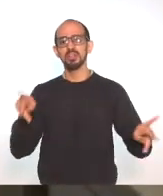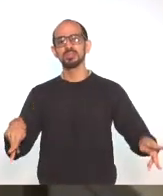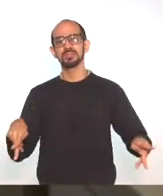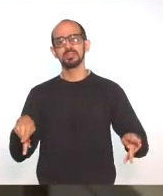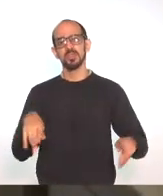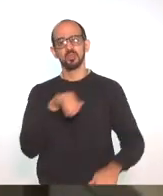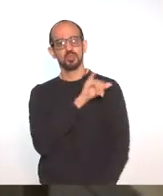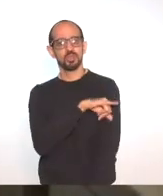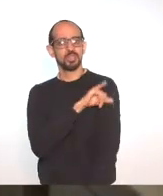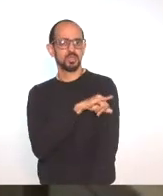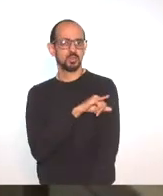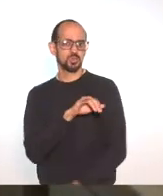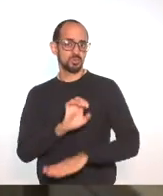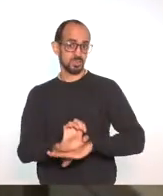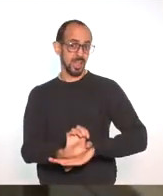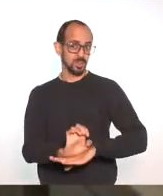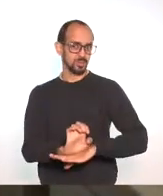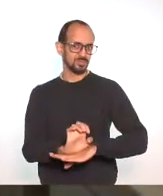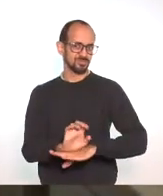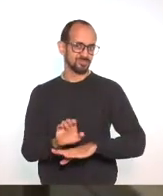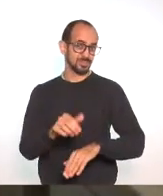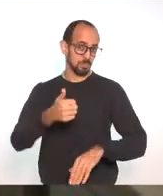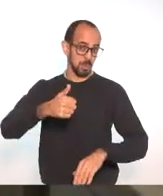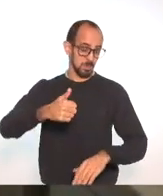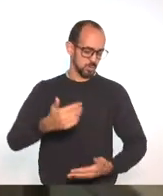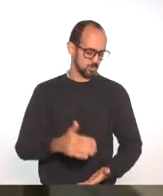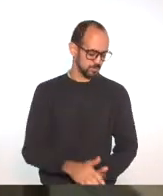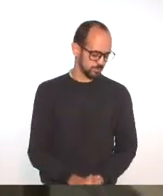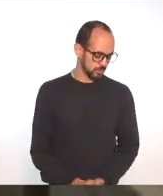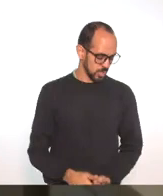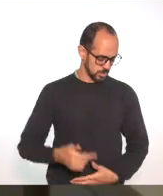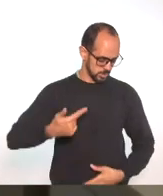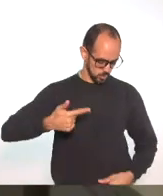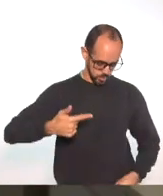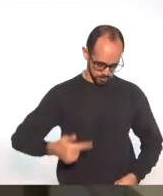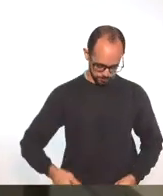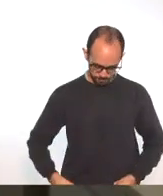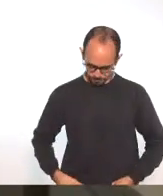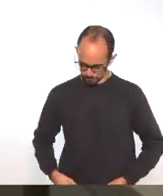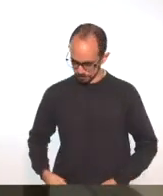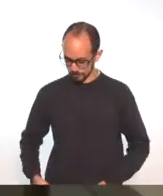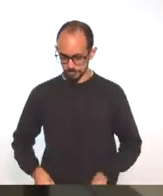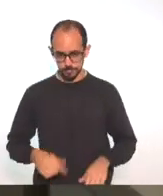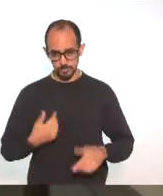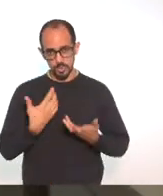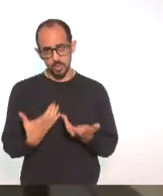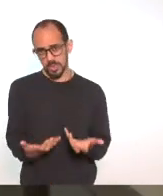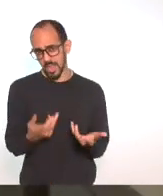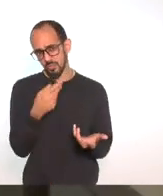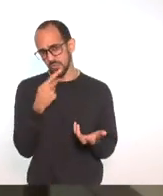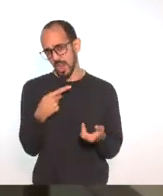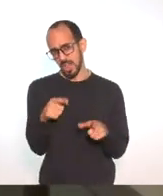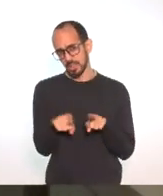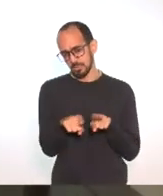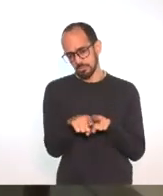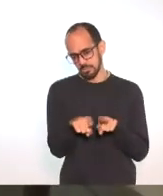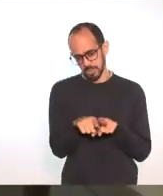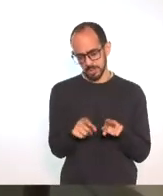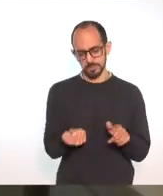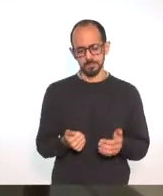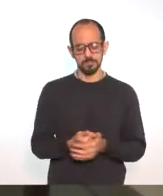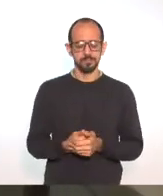essa é a primeira questão a segunda só Presidente porque eu vou me retirar